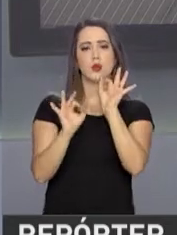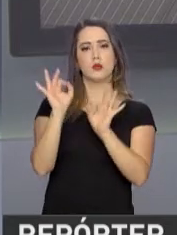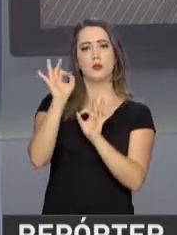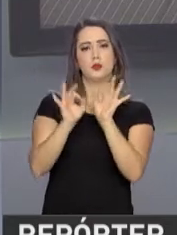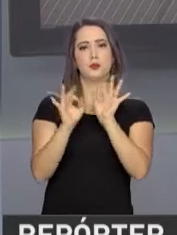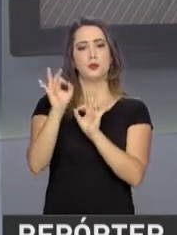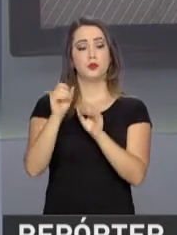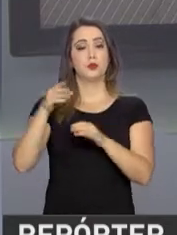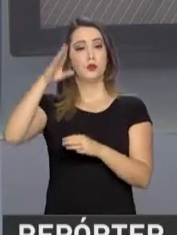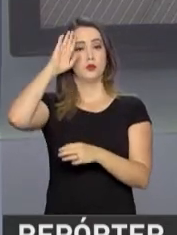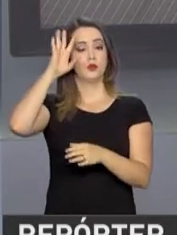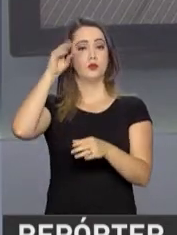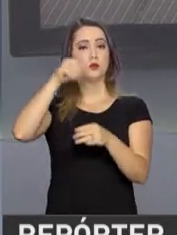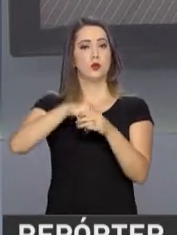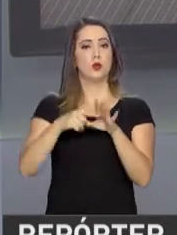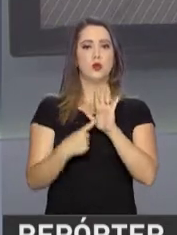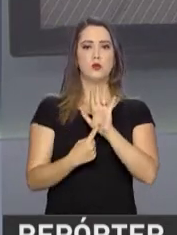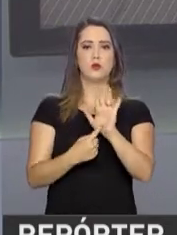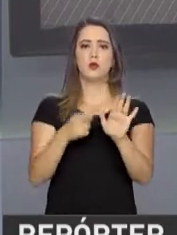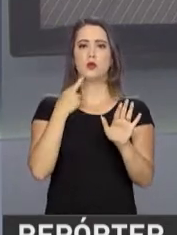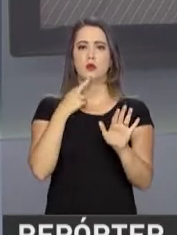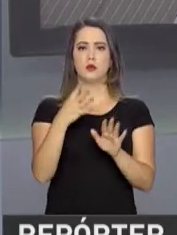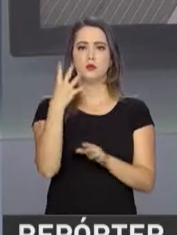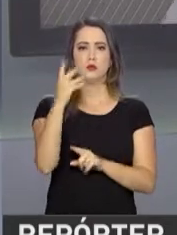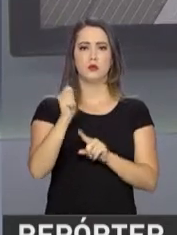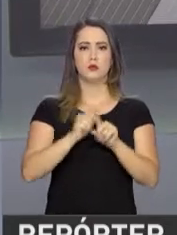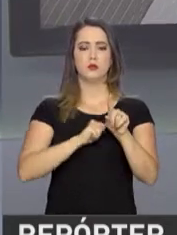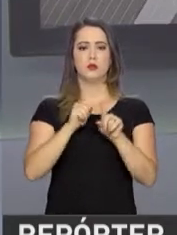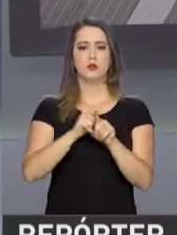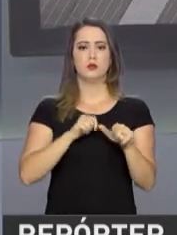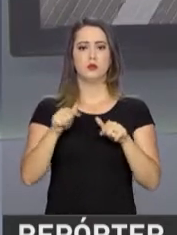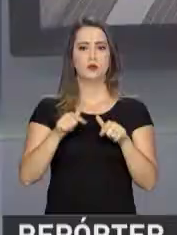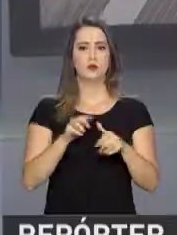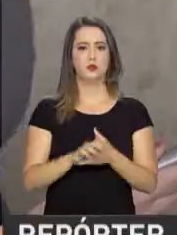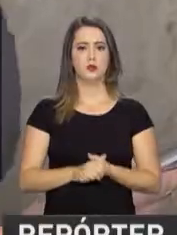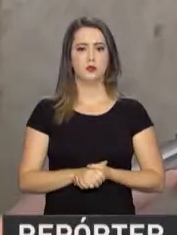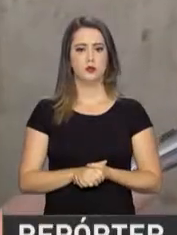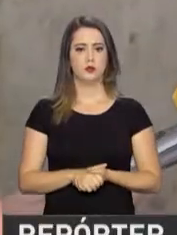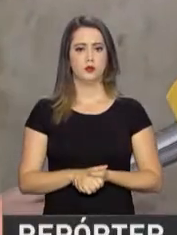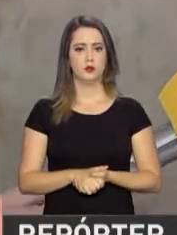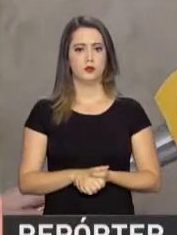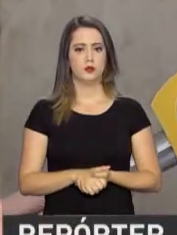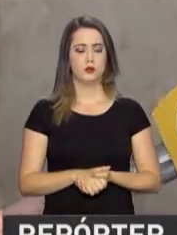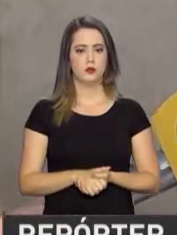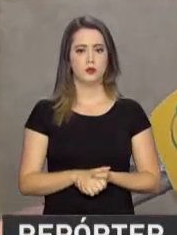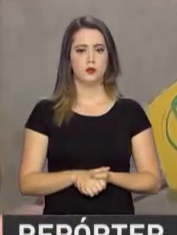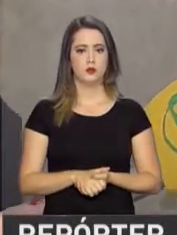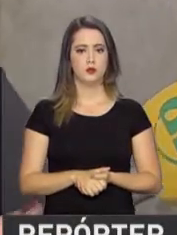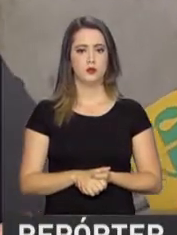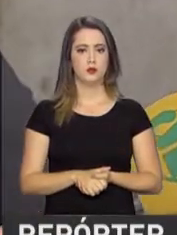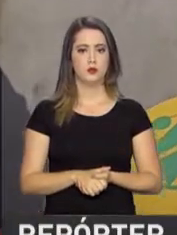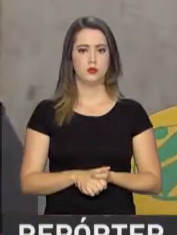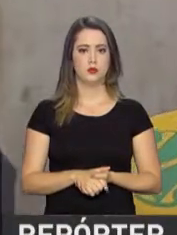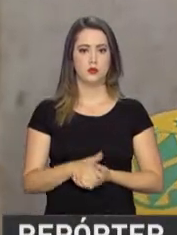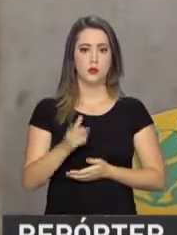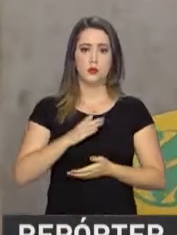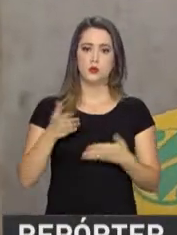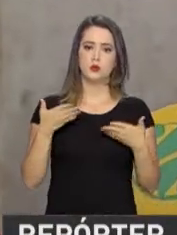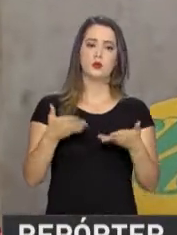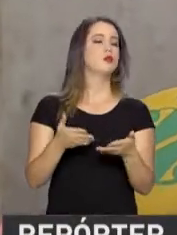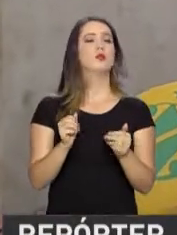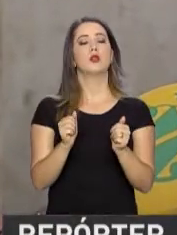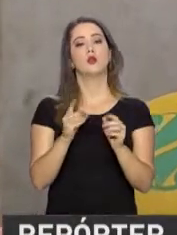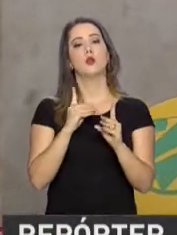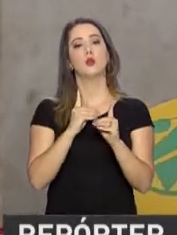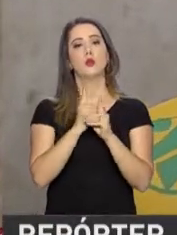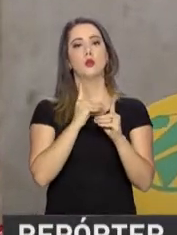os resultados já alcançados nos primeiros quatro meses de trabalho o motivo da minha vinda aqui conversar com o presidente